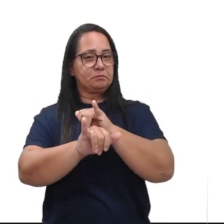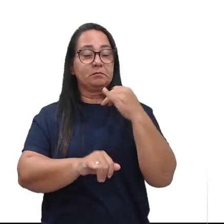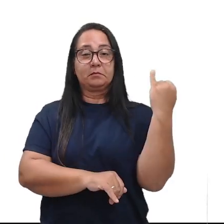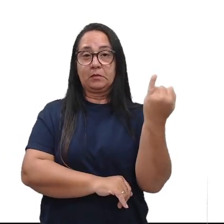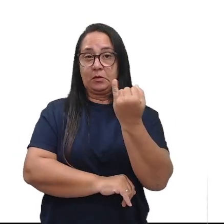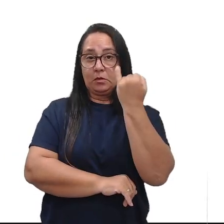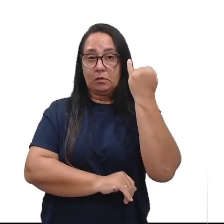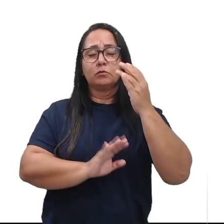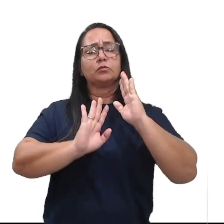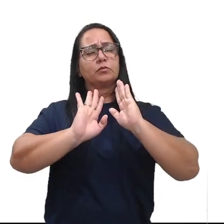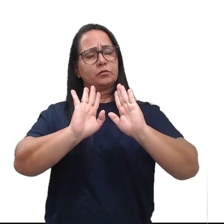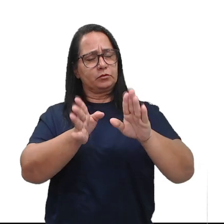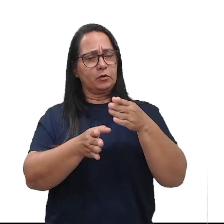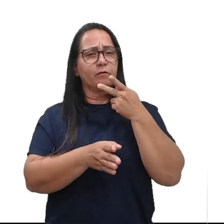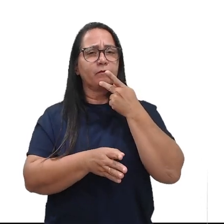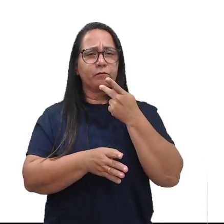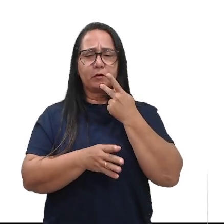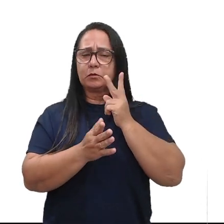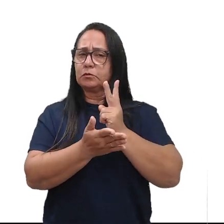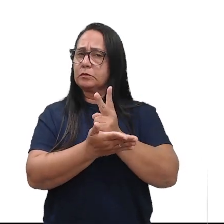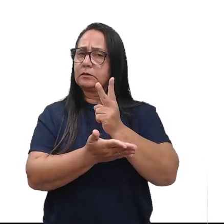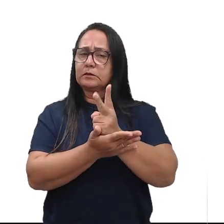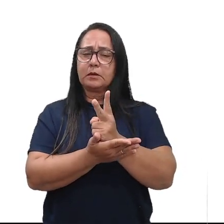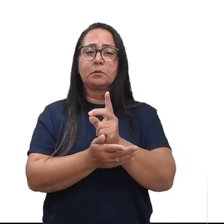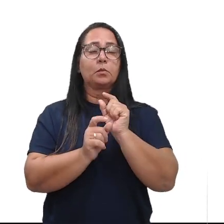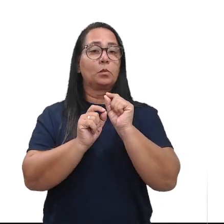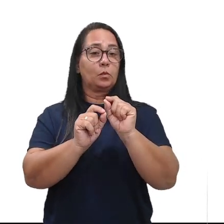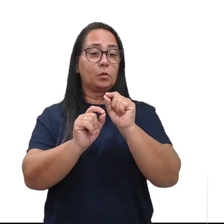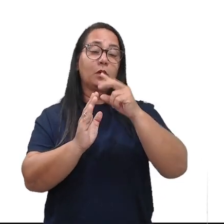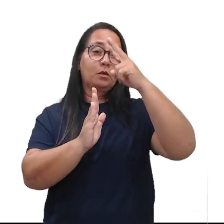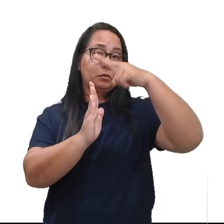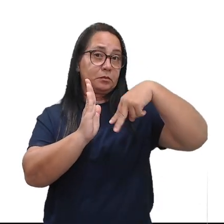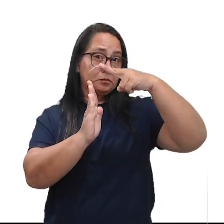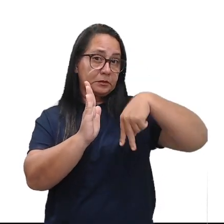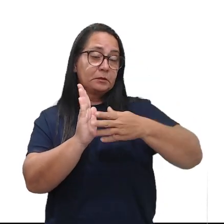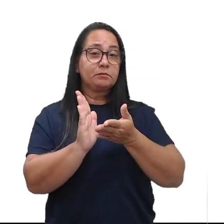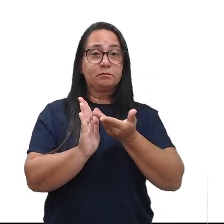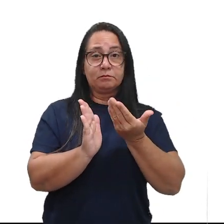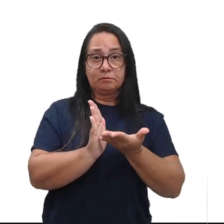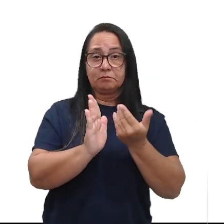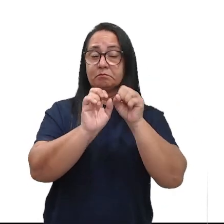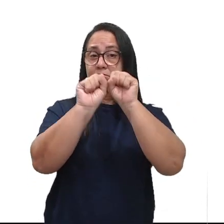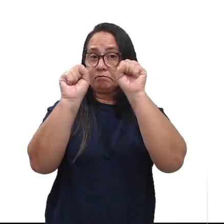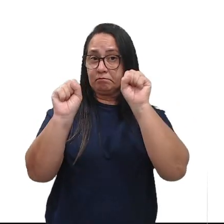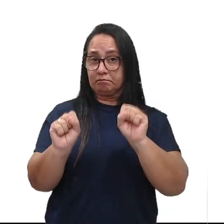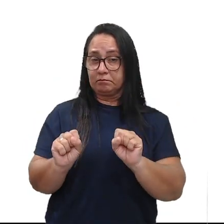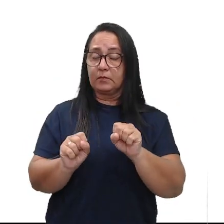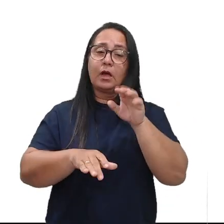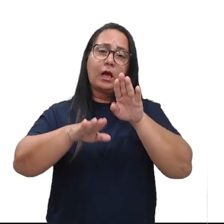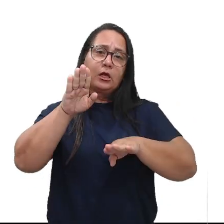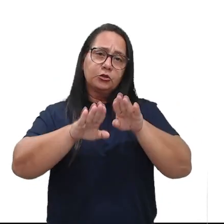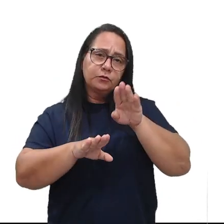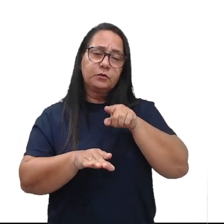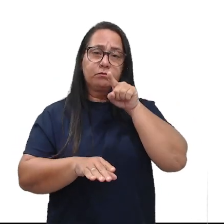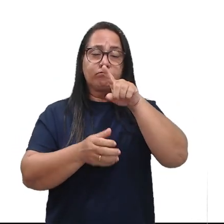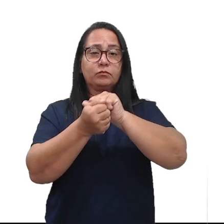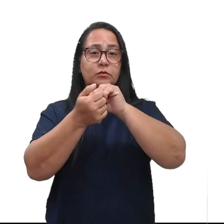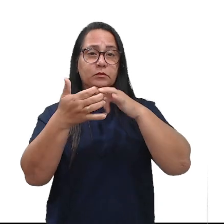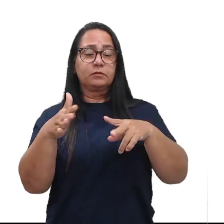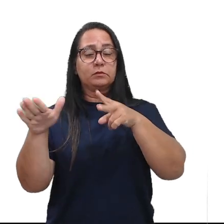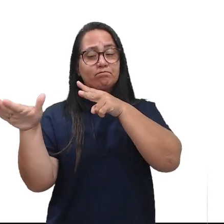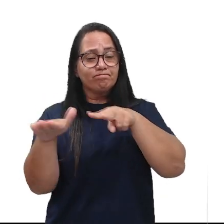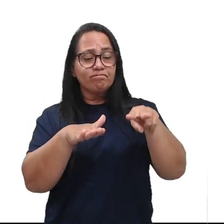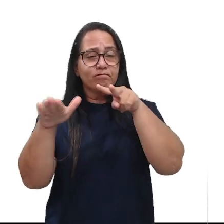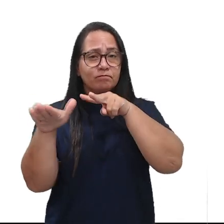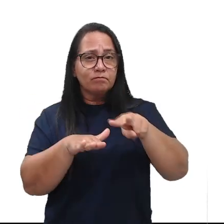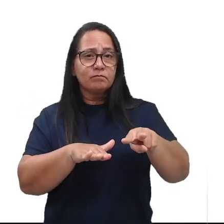gente costuma falar em toda a videoaula de vocês, que é a leitura do e-book. Às vezes você está lá fazendo a sua atividade semanal, você